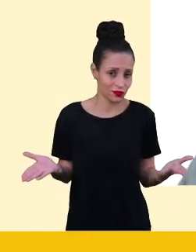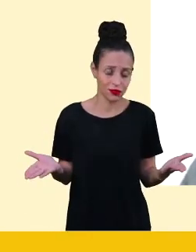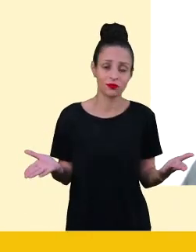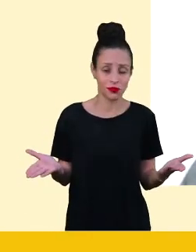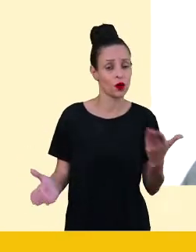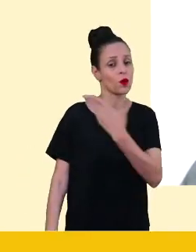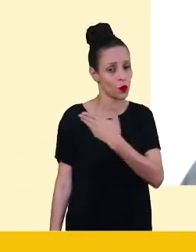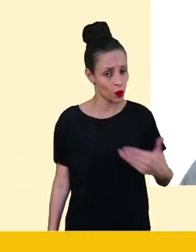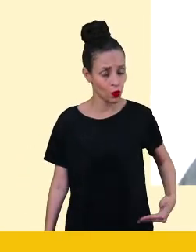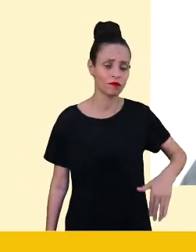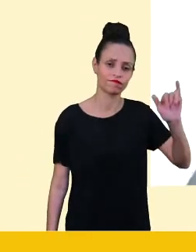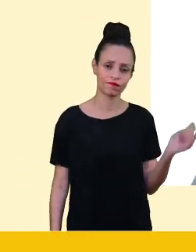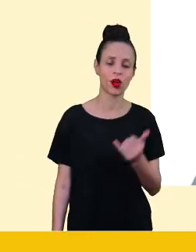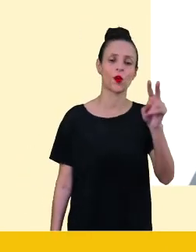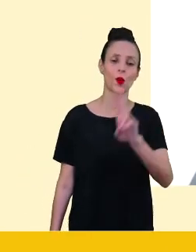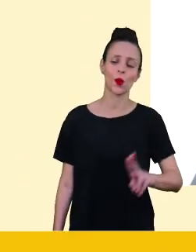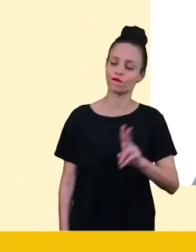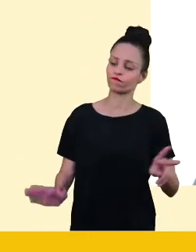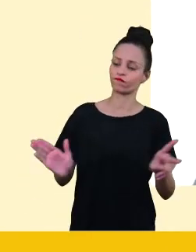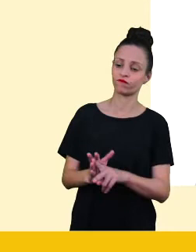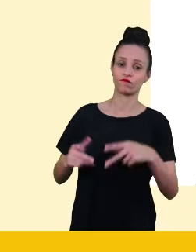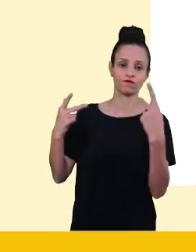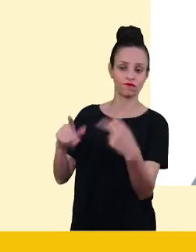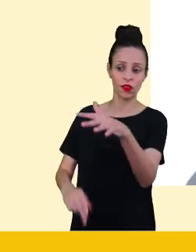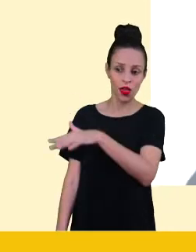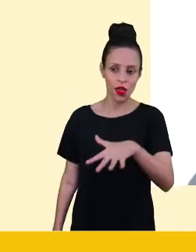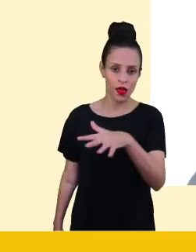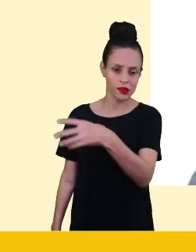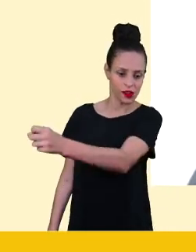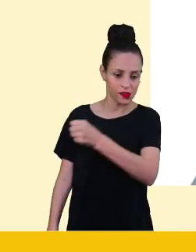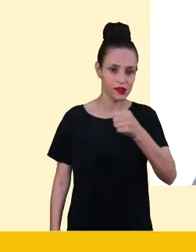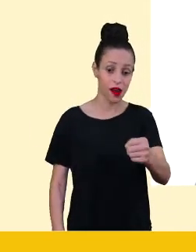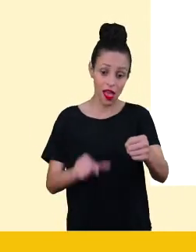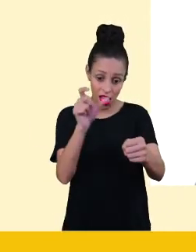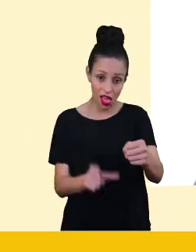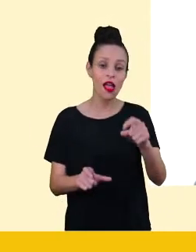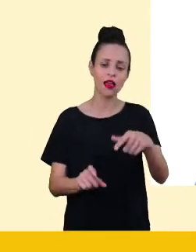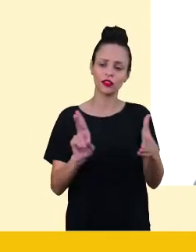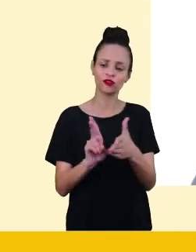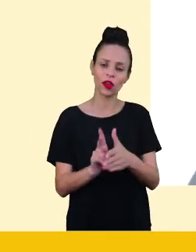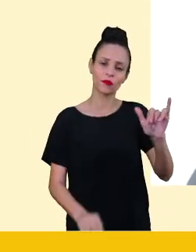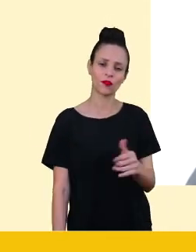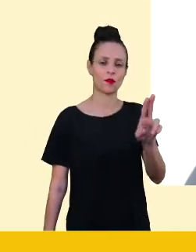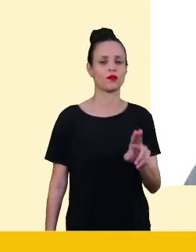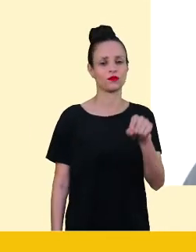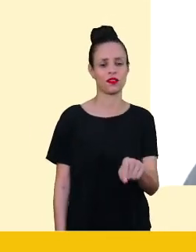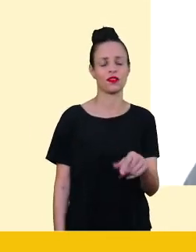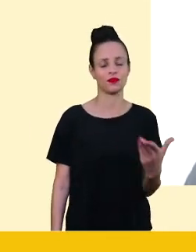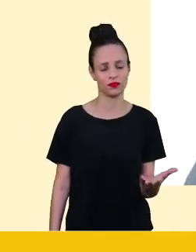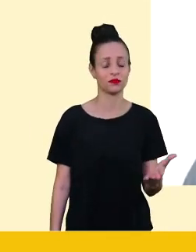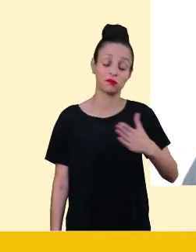A vivência, né, da cultura deles, né? Então, assim, aí, então o governo usou o próprio índio para repreender, né, o